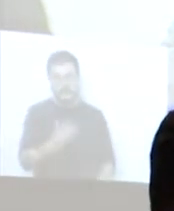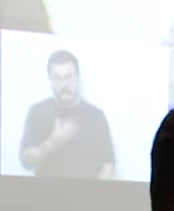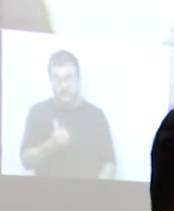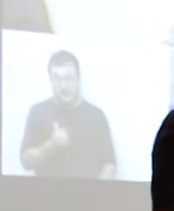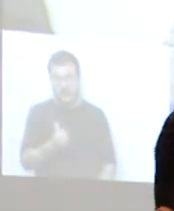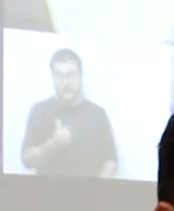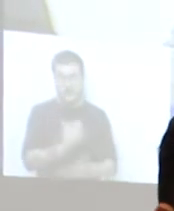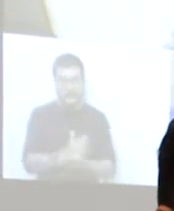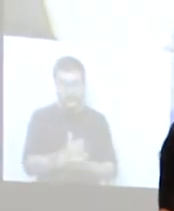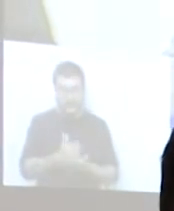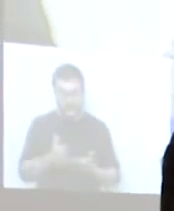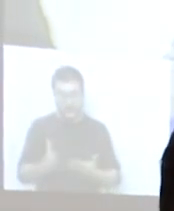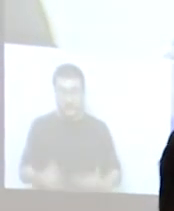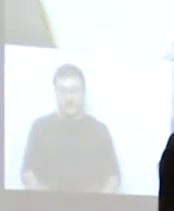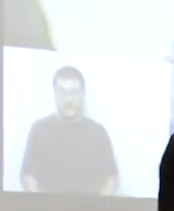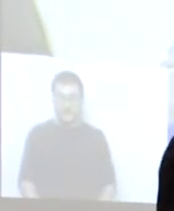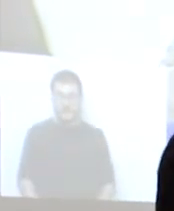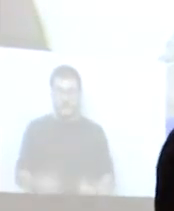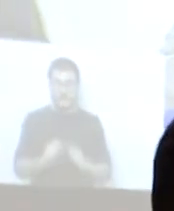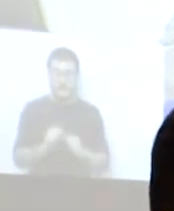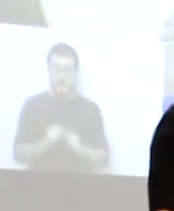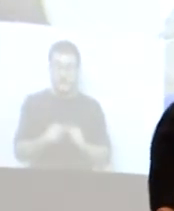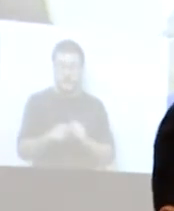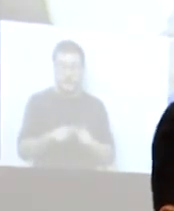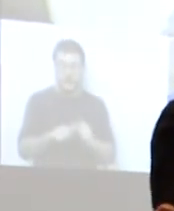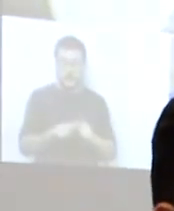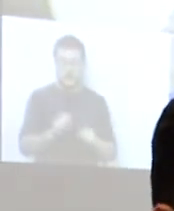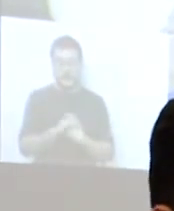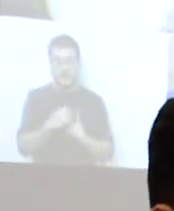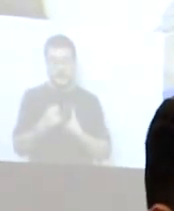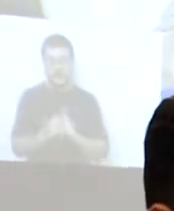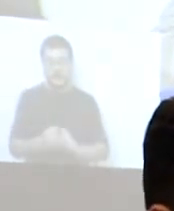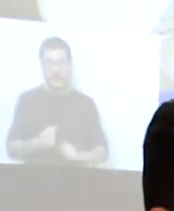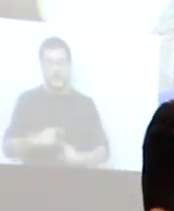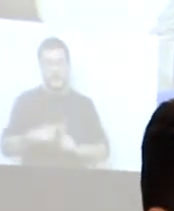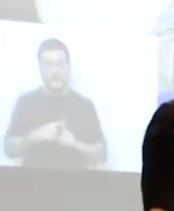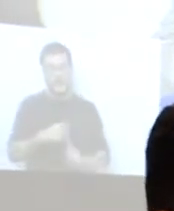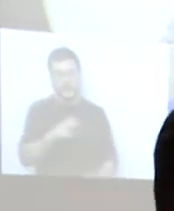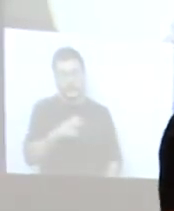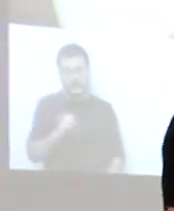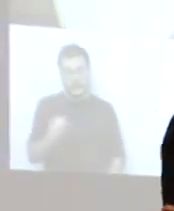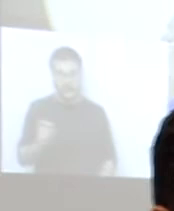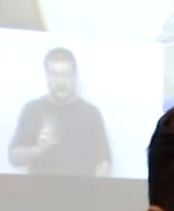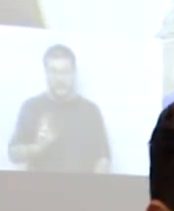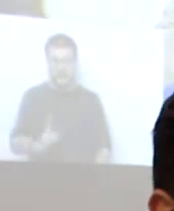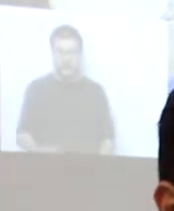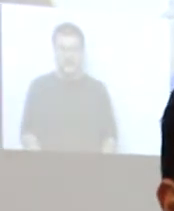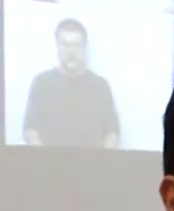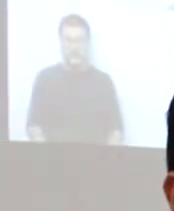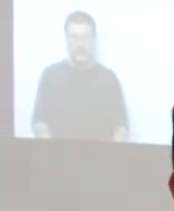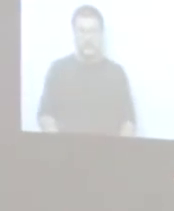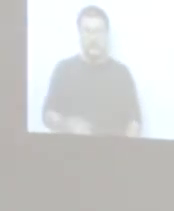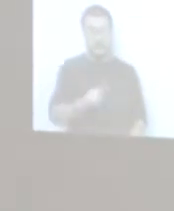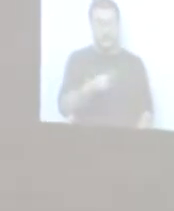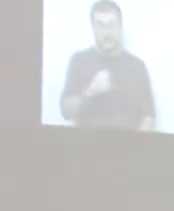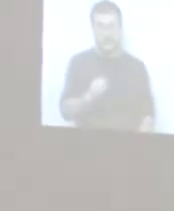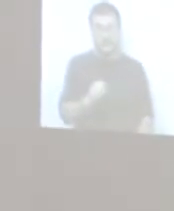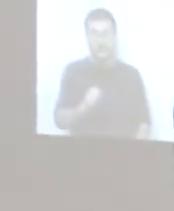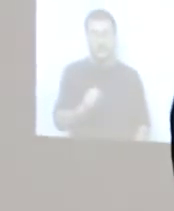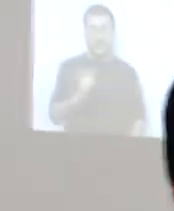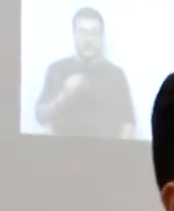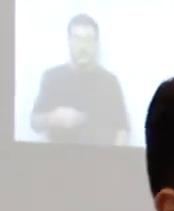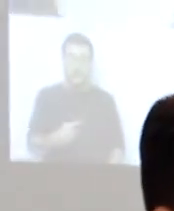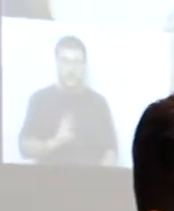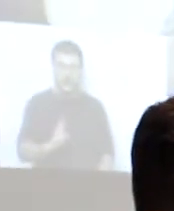para ajudar a prover um aluguel social de mais R$ 500, totalizaria mais R$ 18.000,